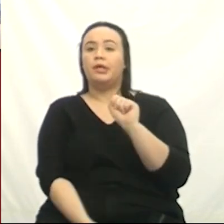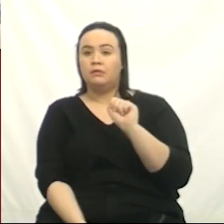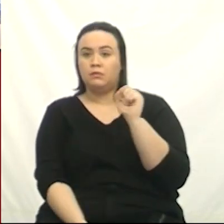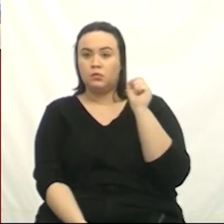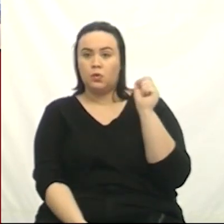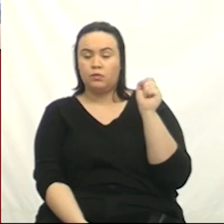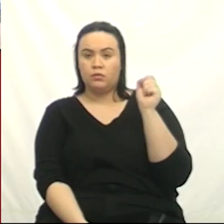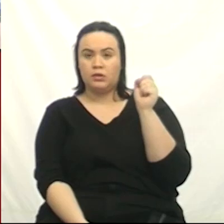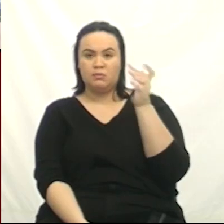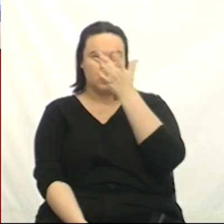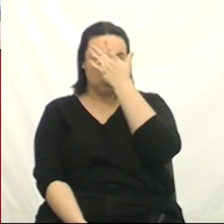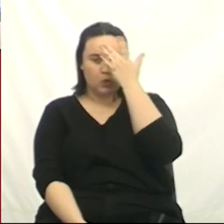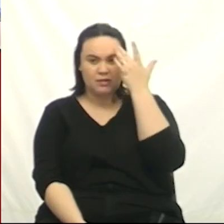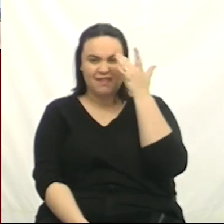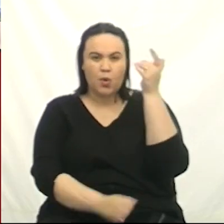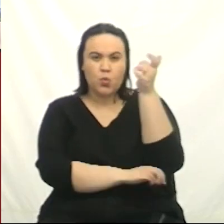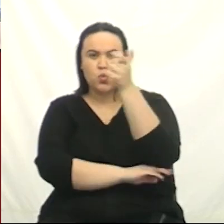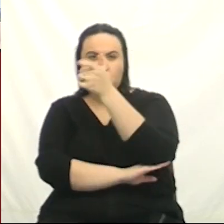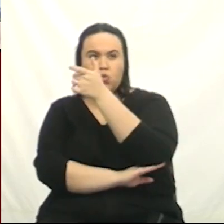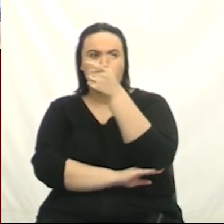esse pessoal que vem fazendo